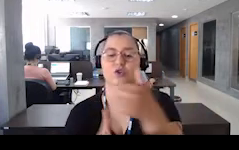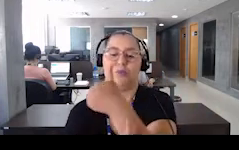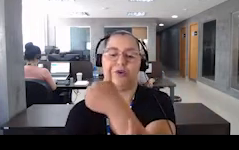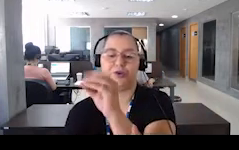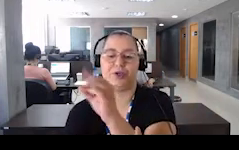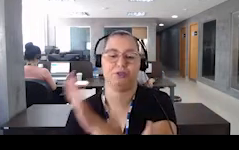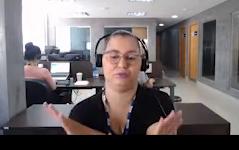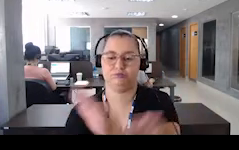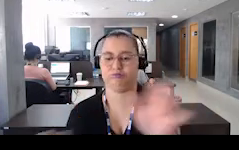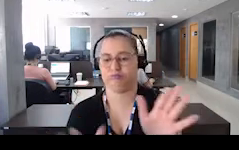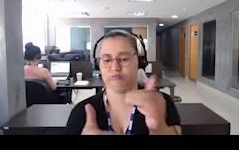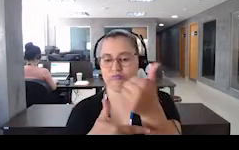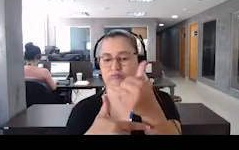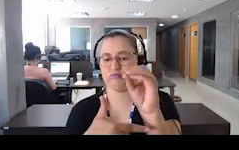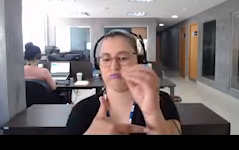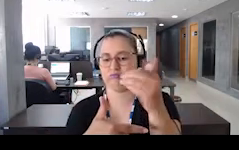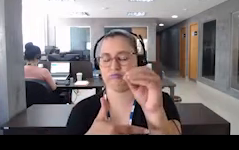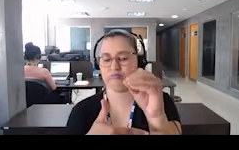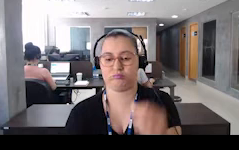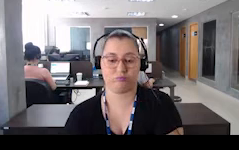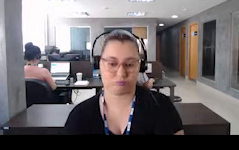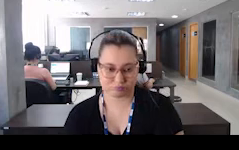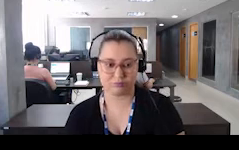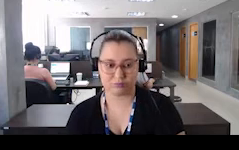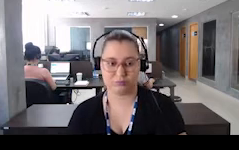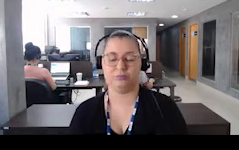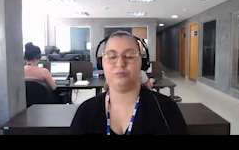resistência equivalente aqui, ó, vai ser igual a quanto?